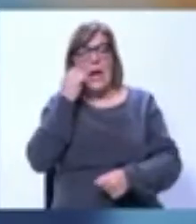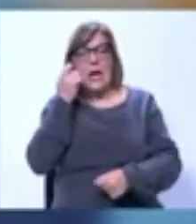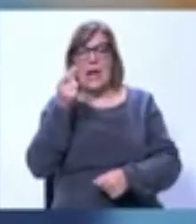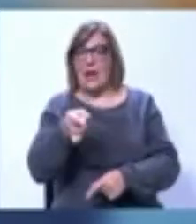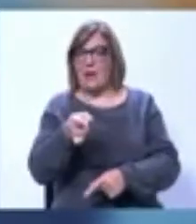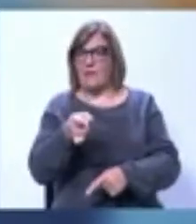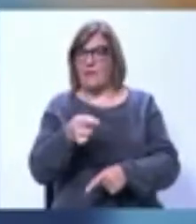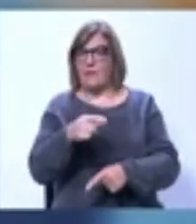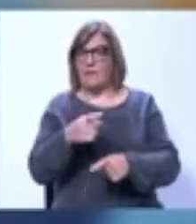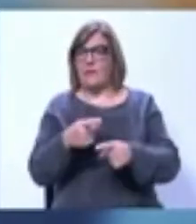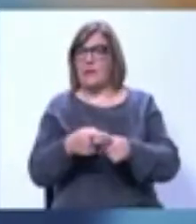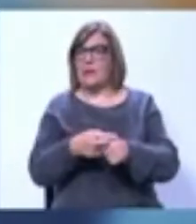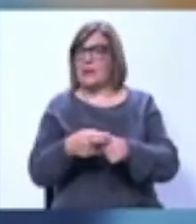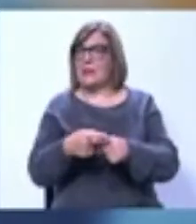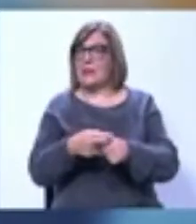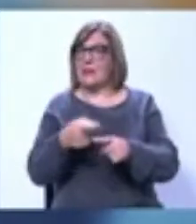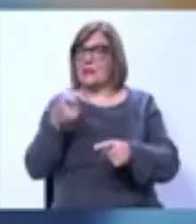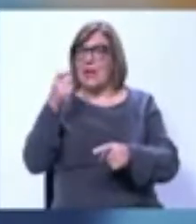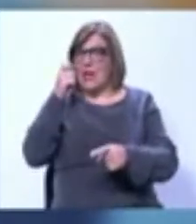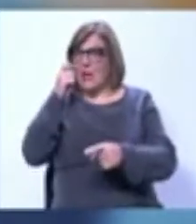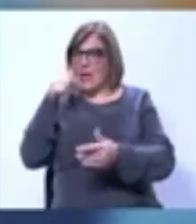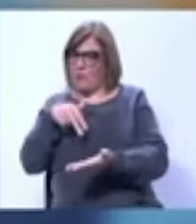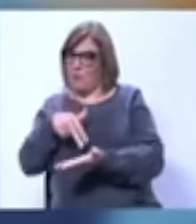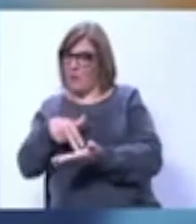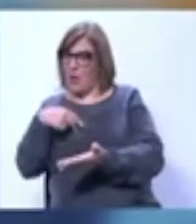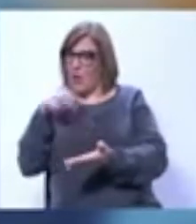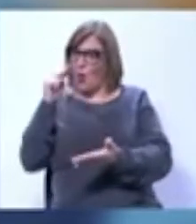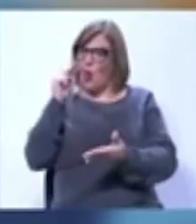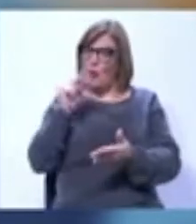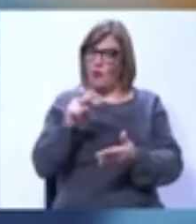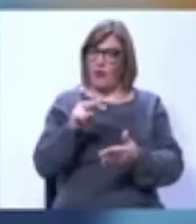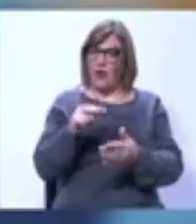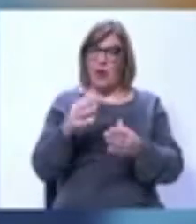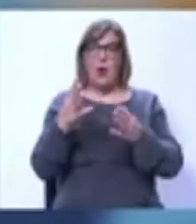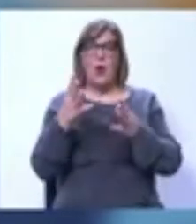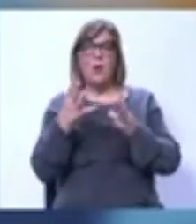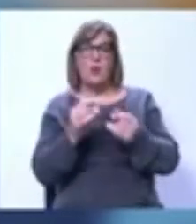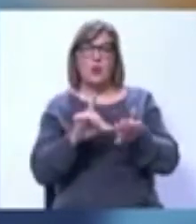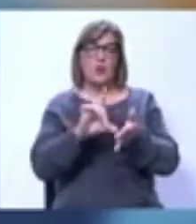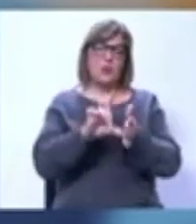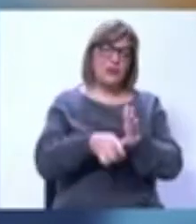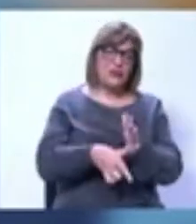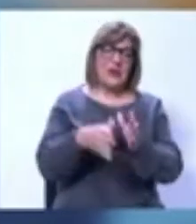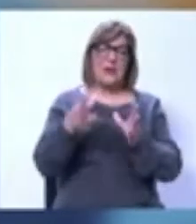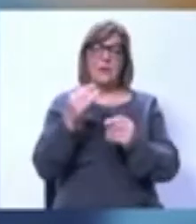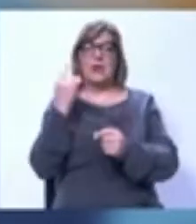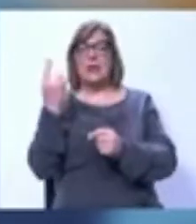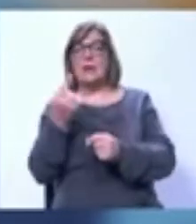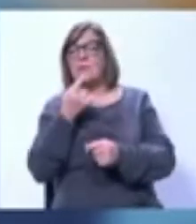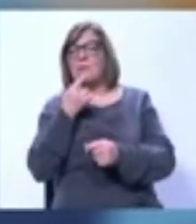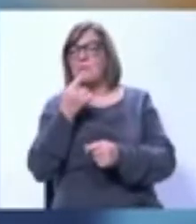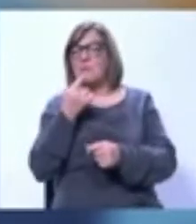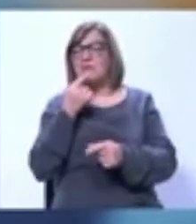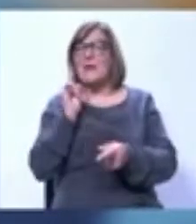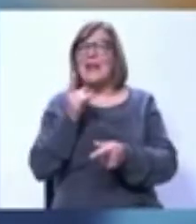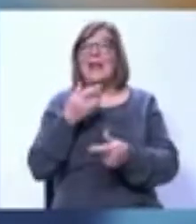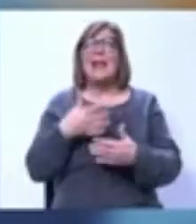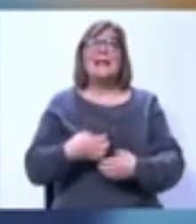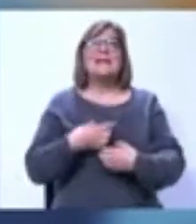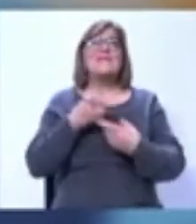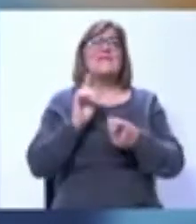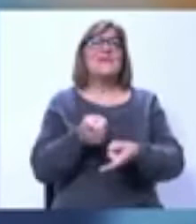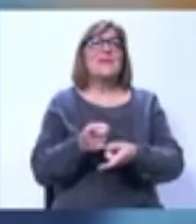grave é intenso mesmo para quem está de fora que é uma o caso que estou a ver são muitos processos muito tempo a tentar perceber o que é que